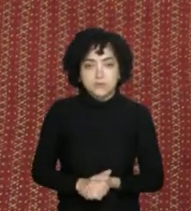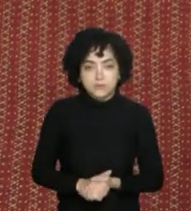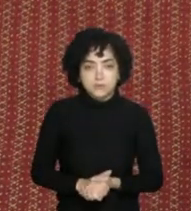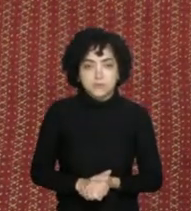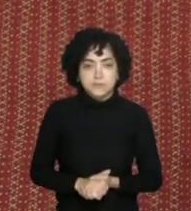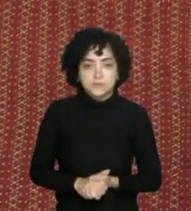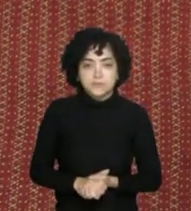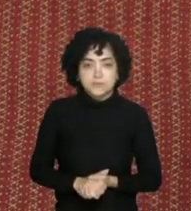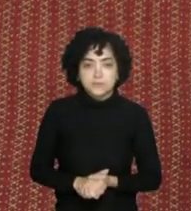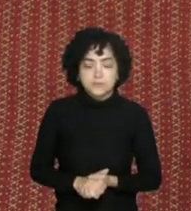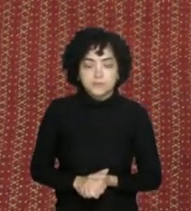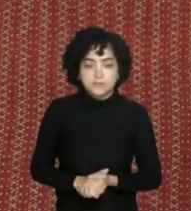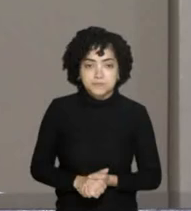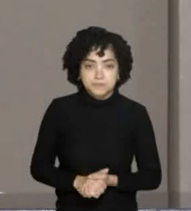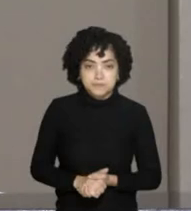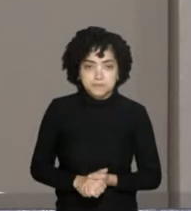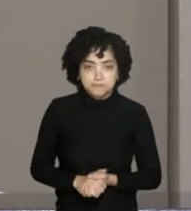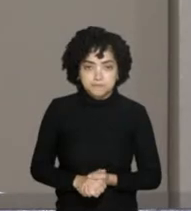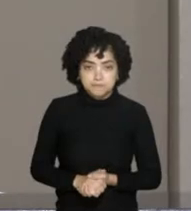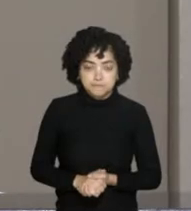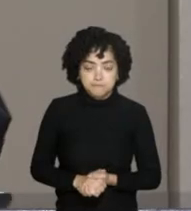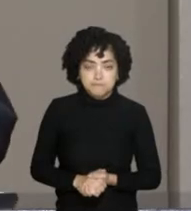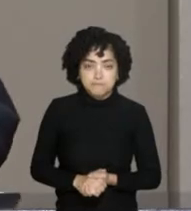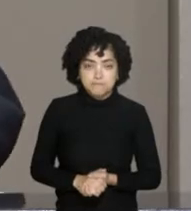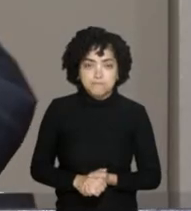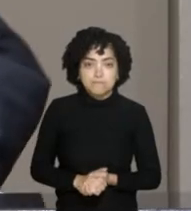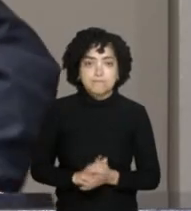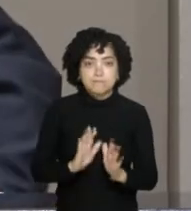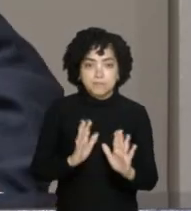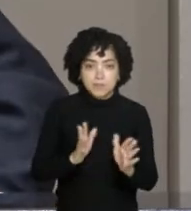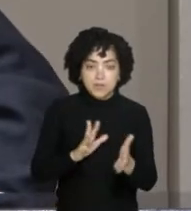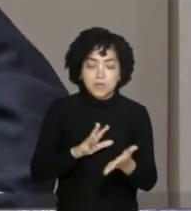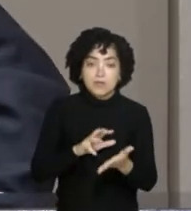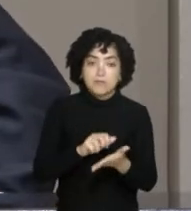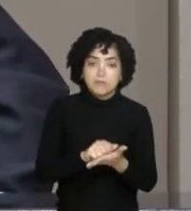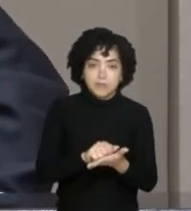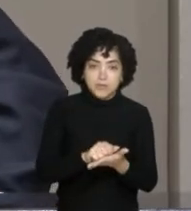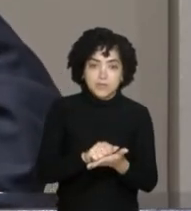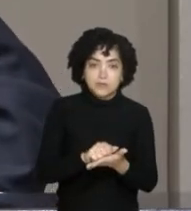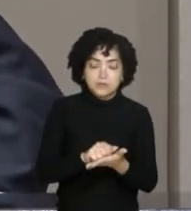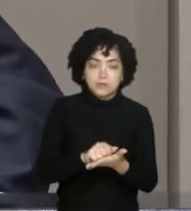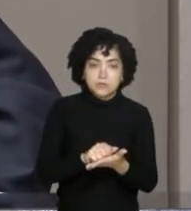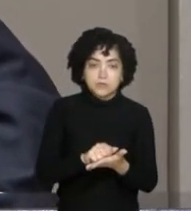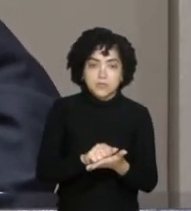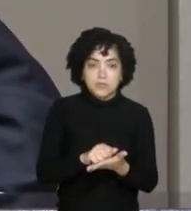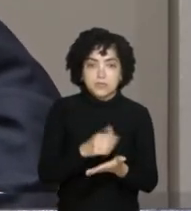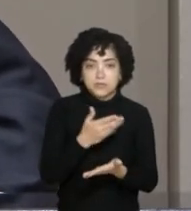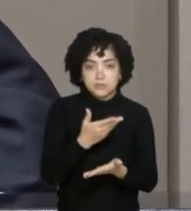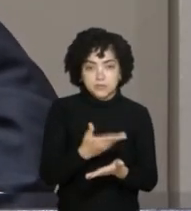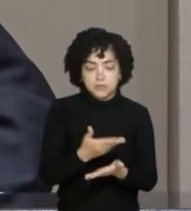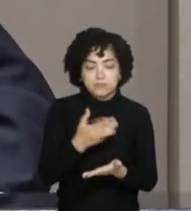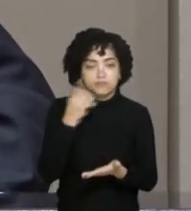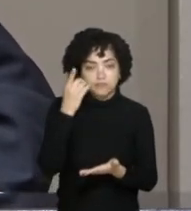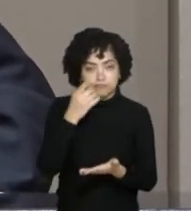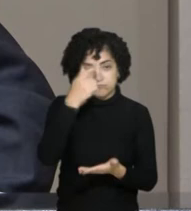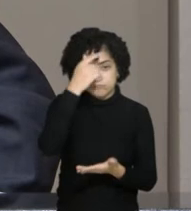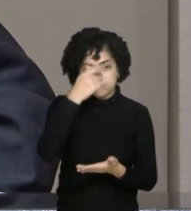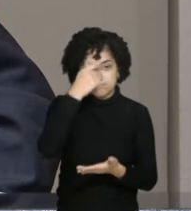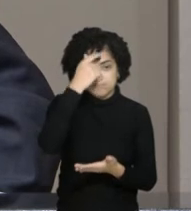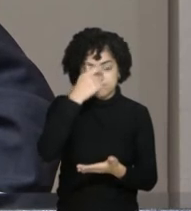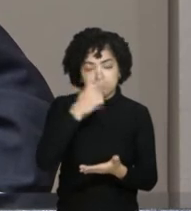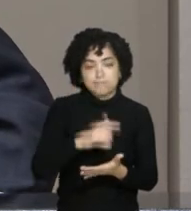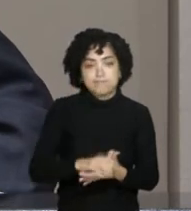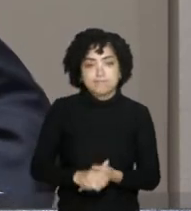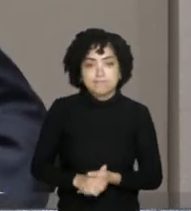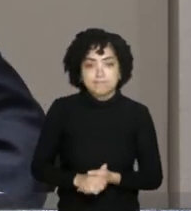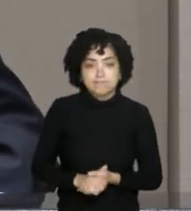espaço aí, presidente. Feita a manifestação e o registro, deputado Maurício Scudillac, e com